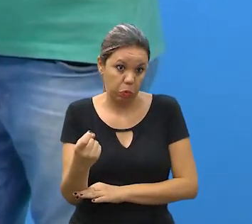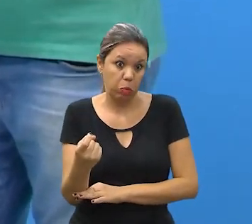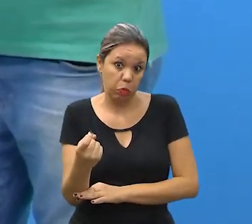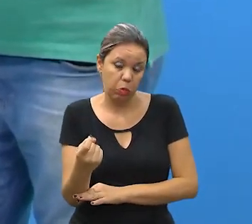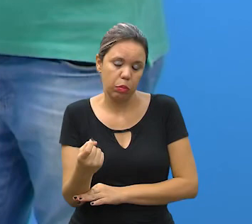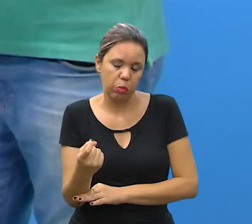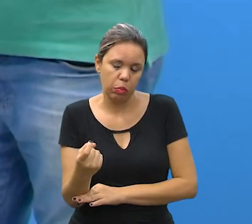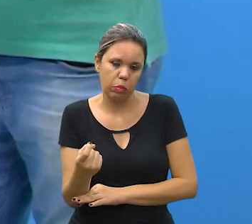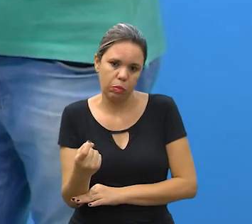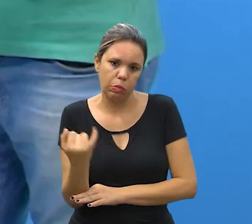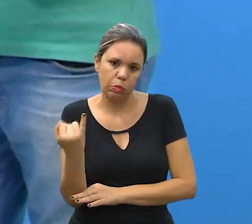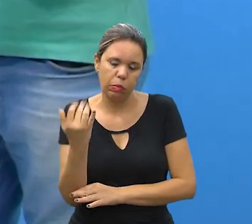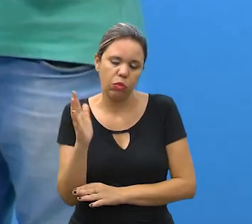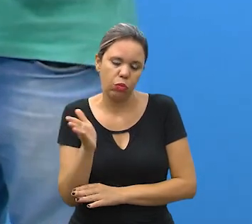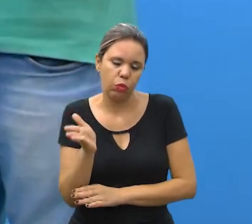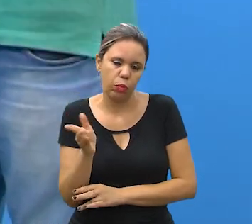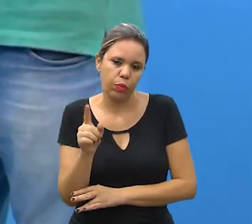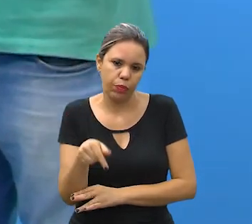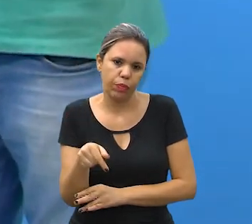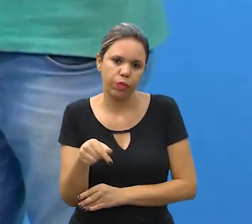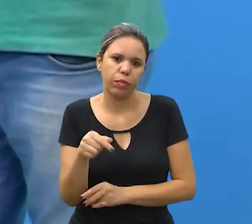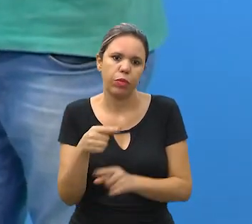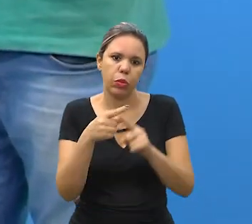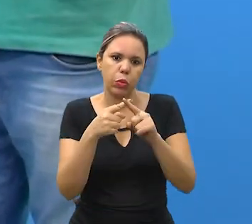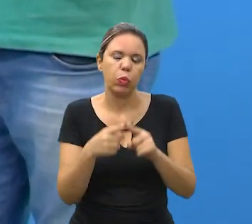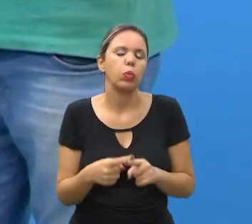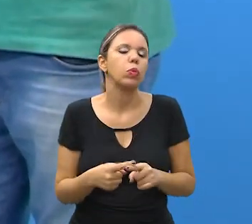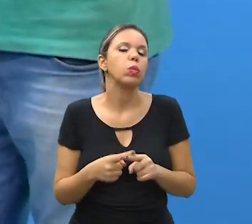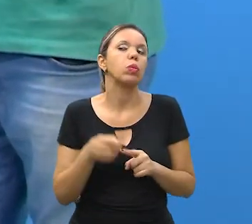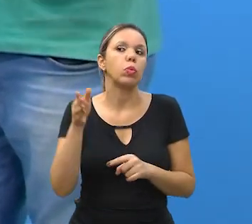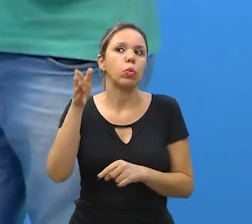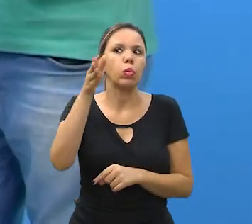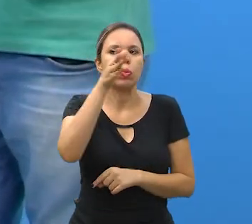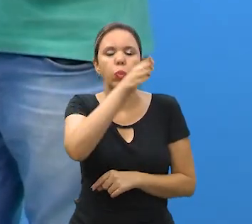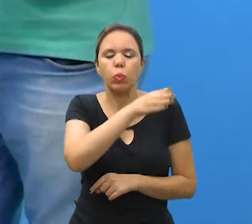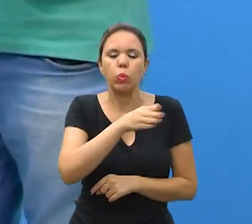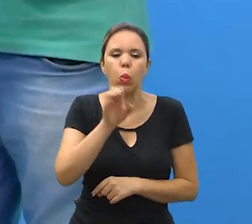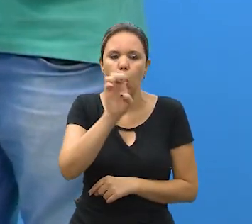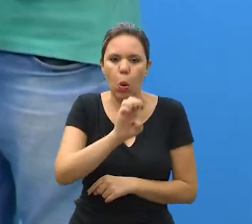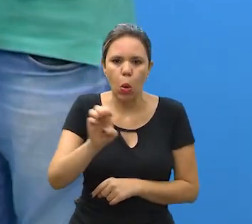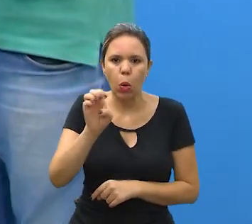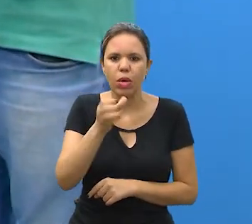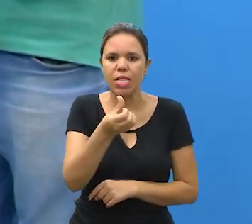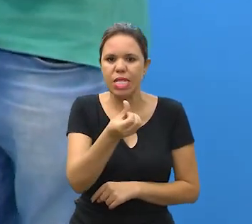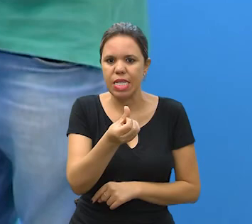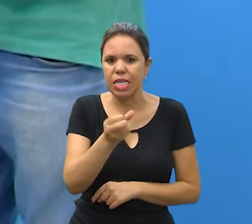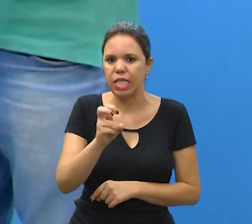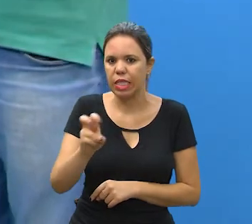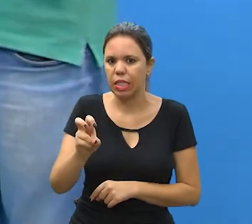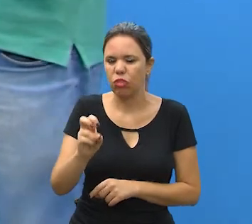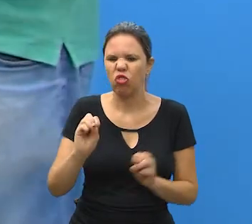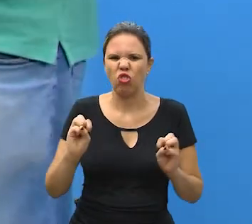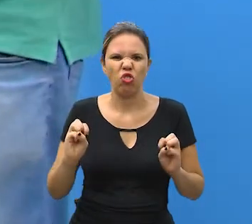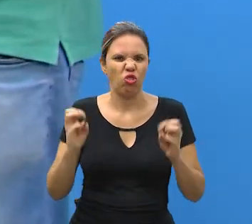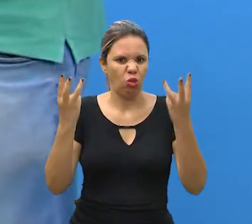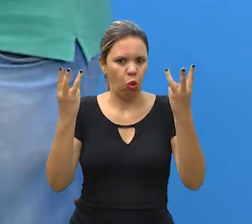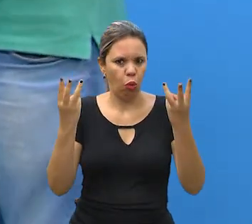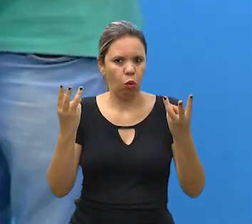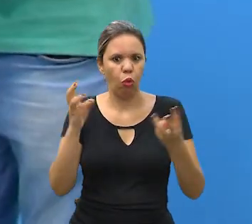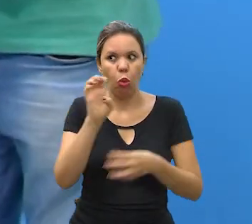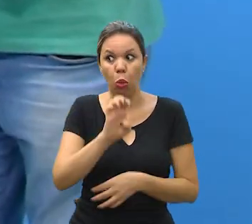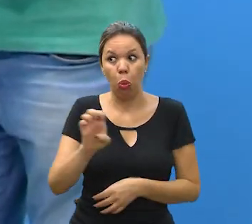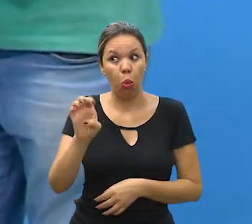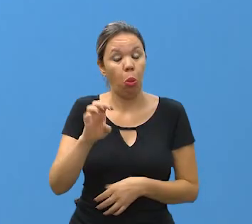interessante. E já com essa turnê da Europa, aí vocês passaram por 65, fizeram 65